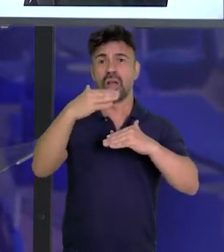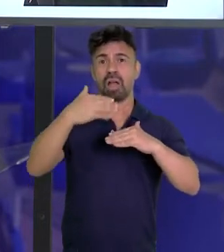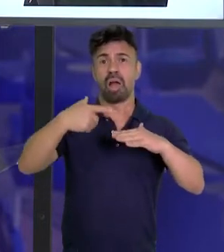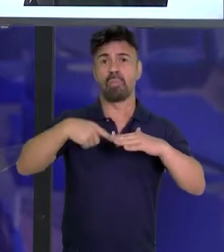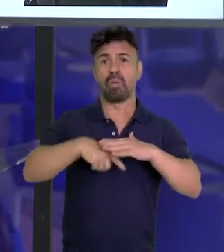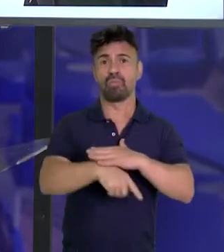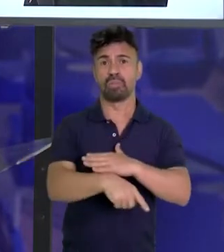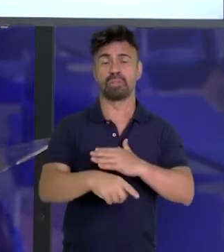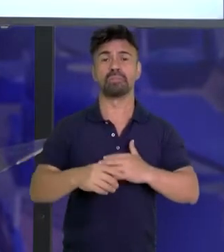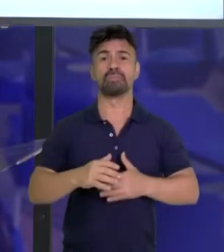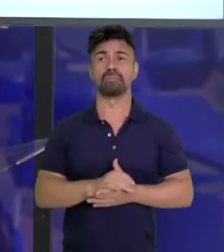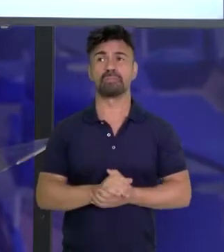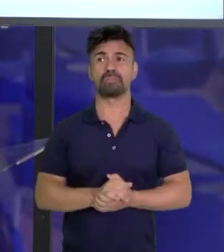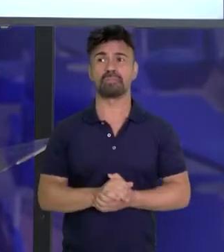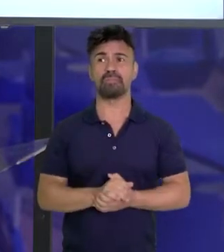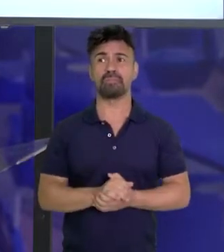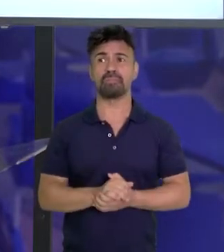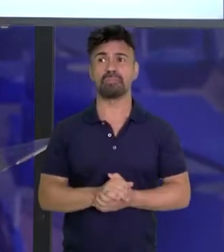certo?